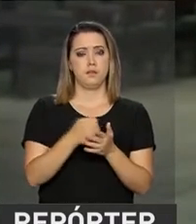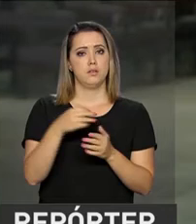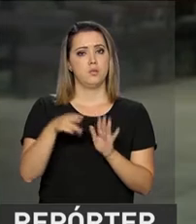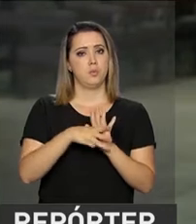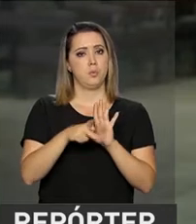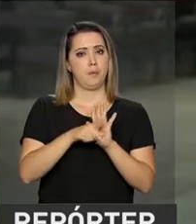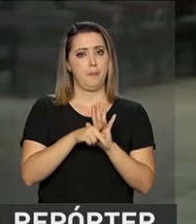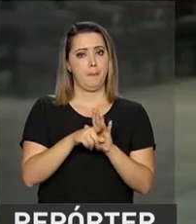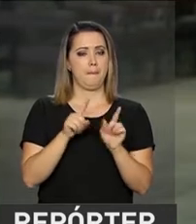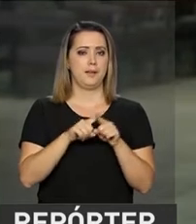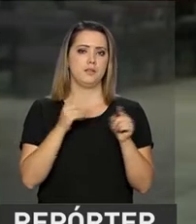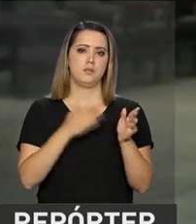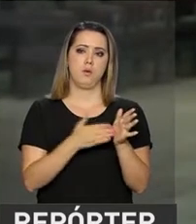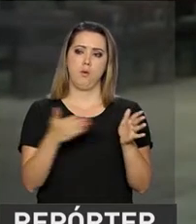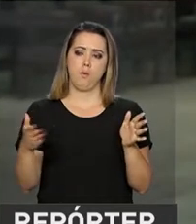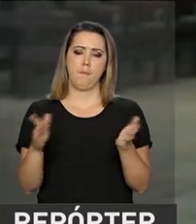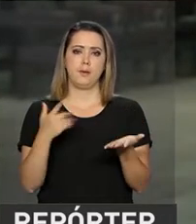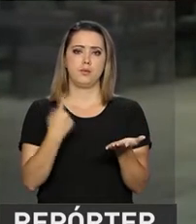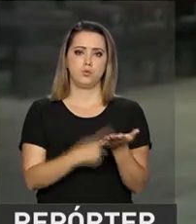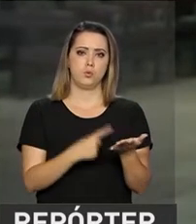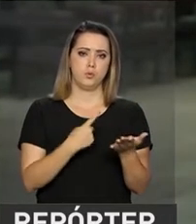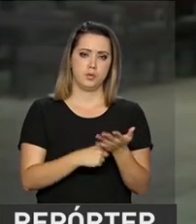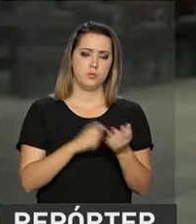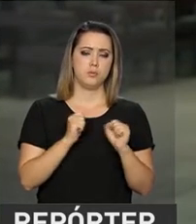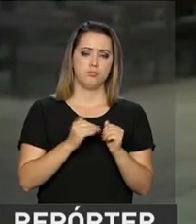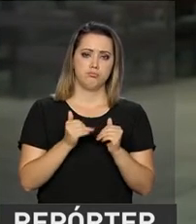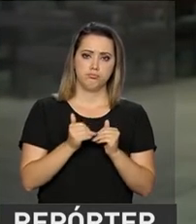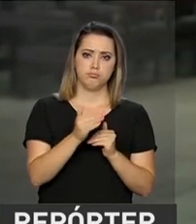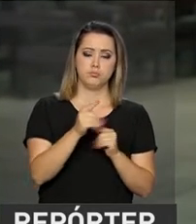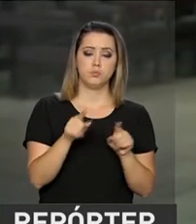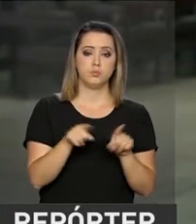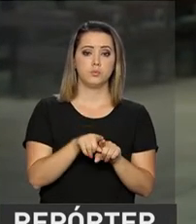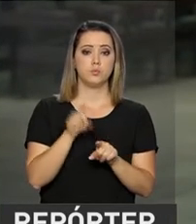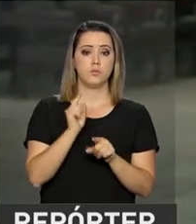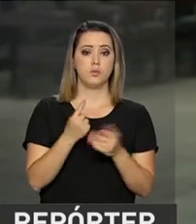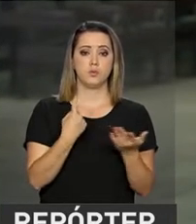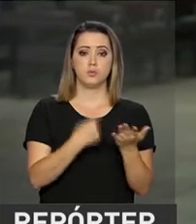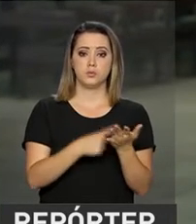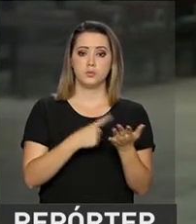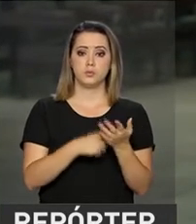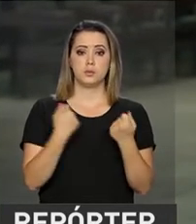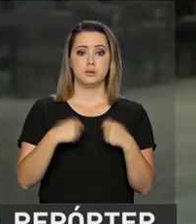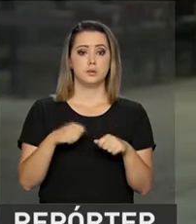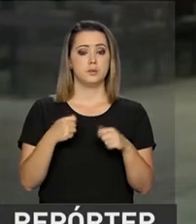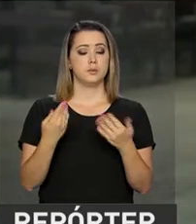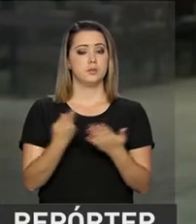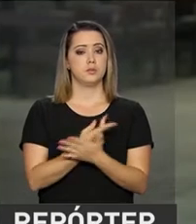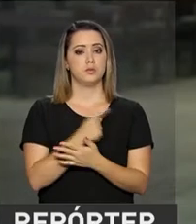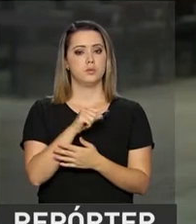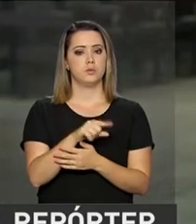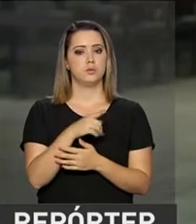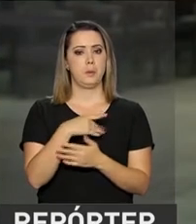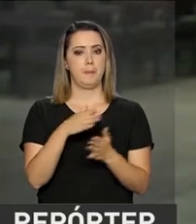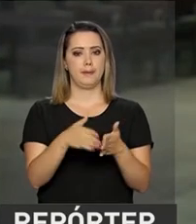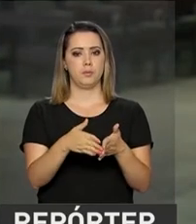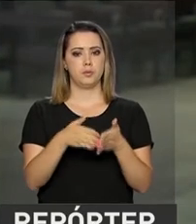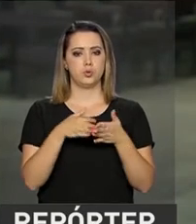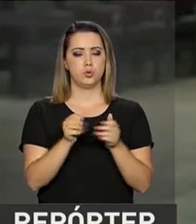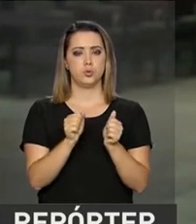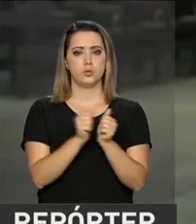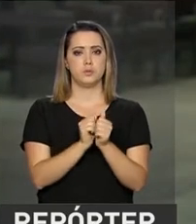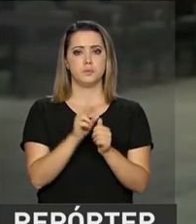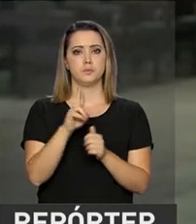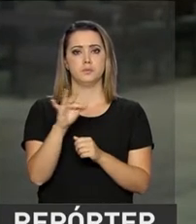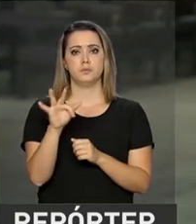mas não do prazo de adesão ao programa e essa adesão deve ser feita por meio de um requerimento junto